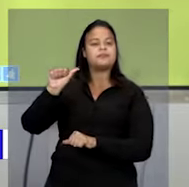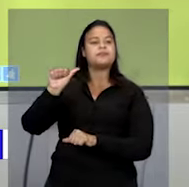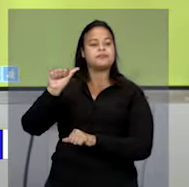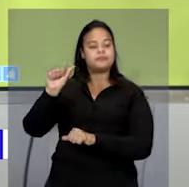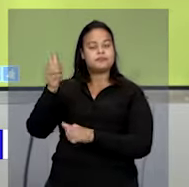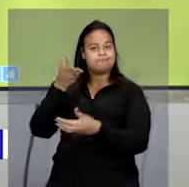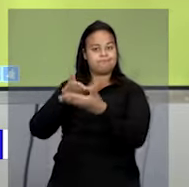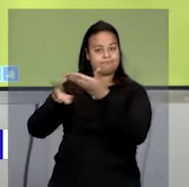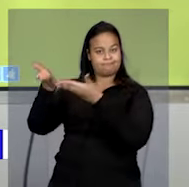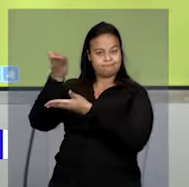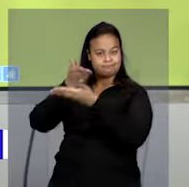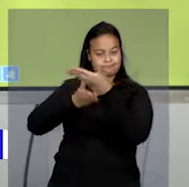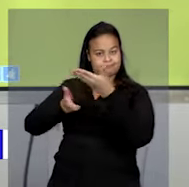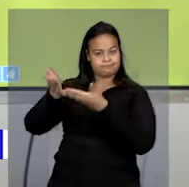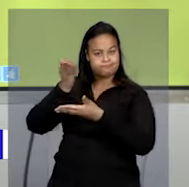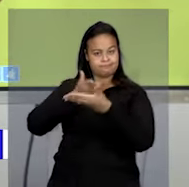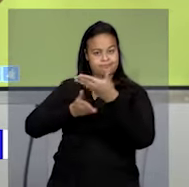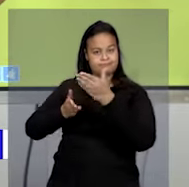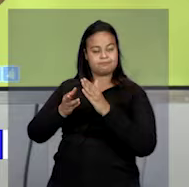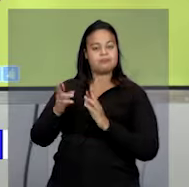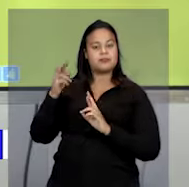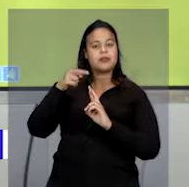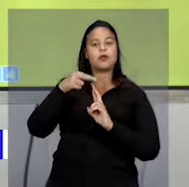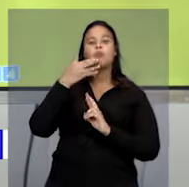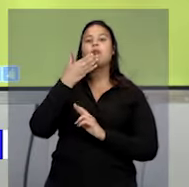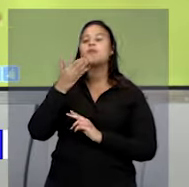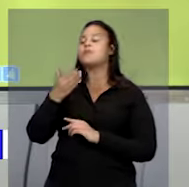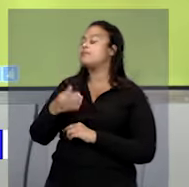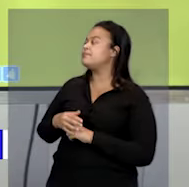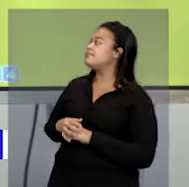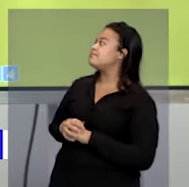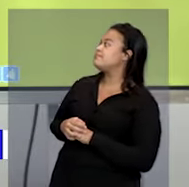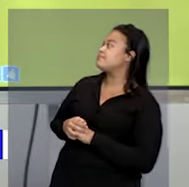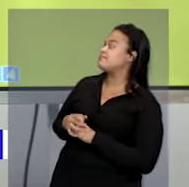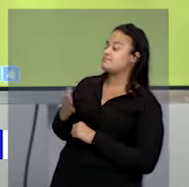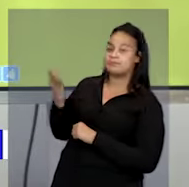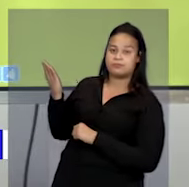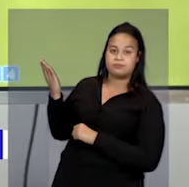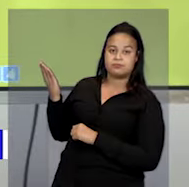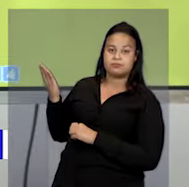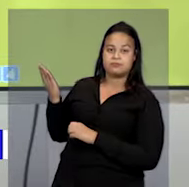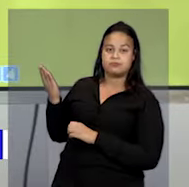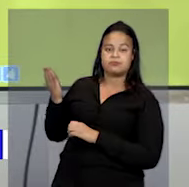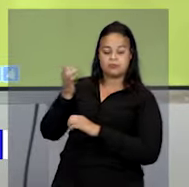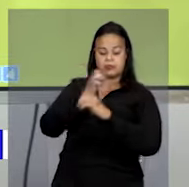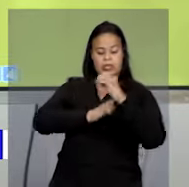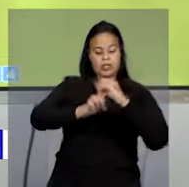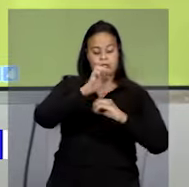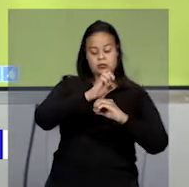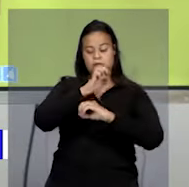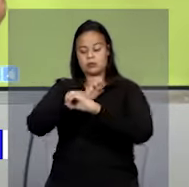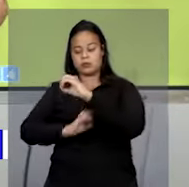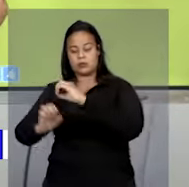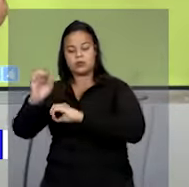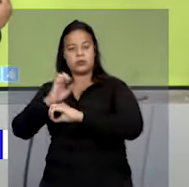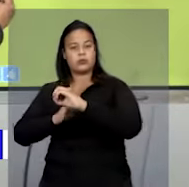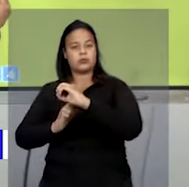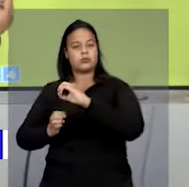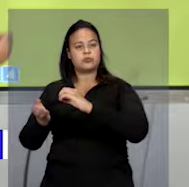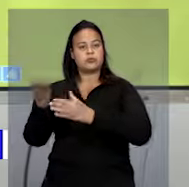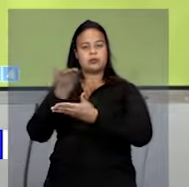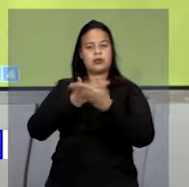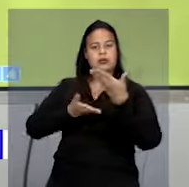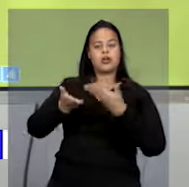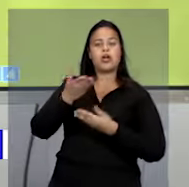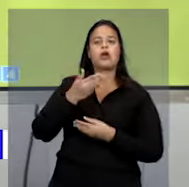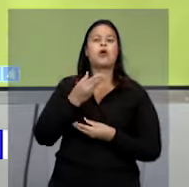esse. E aqui nós temos essa representação, olha, do compartilhamento de elétrons. A gente representa com um tracinho,